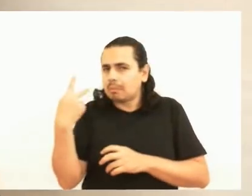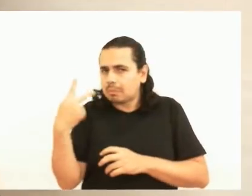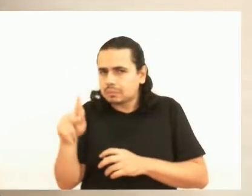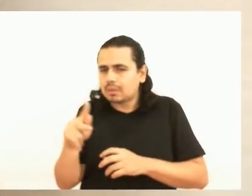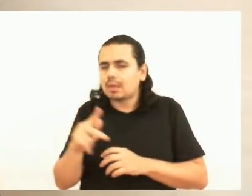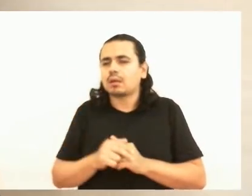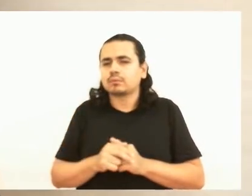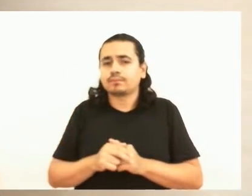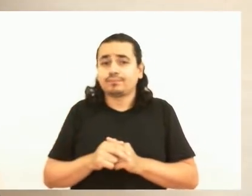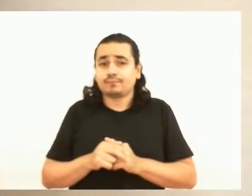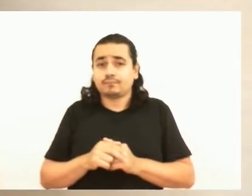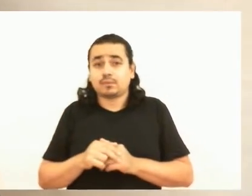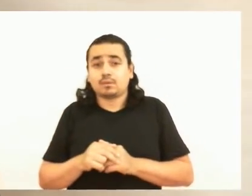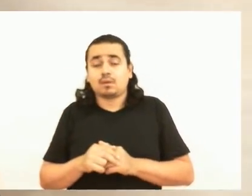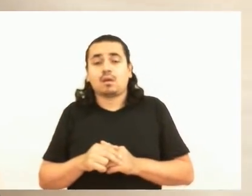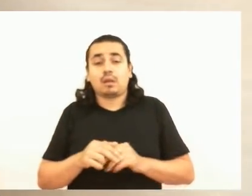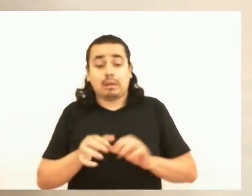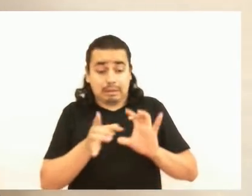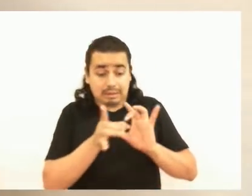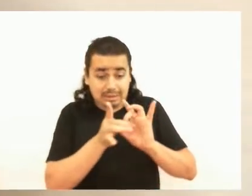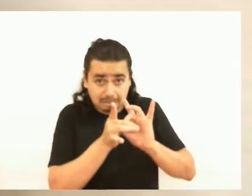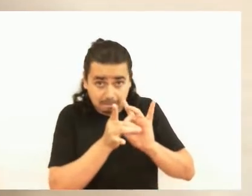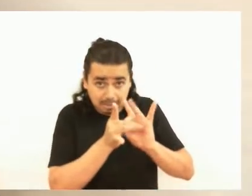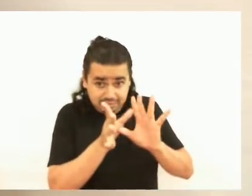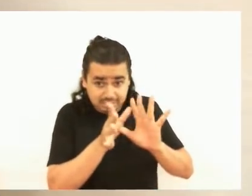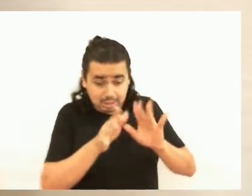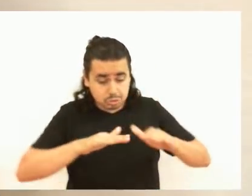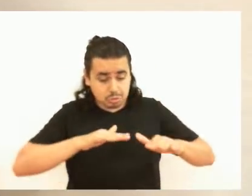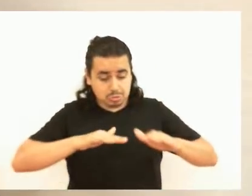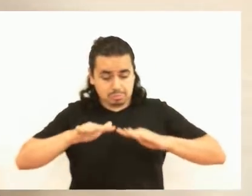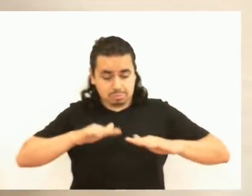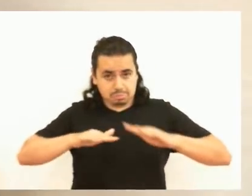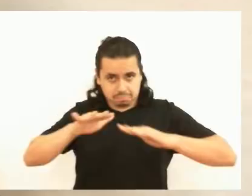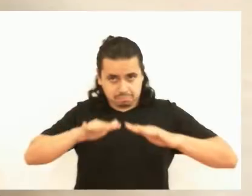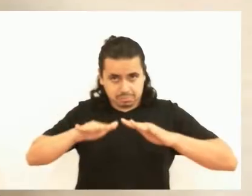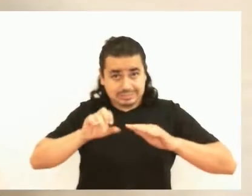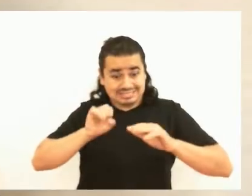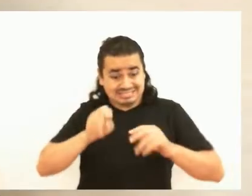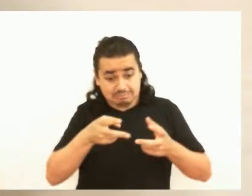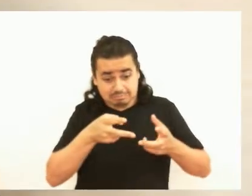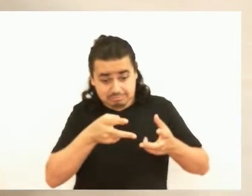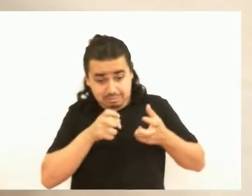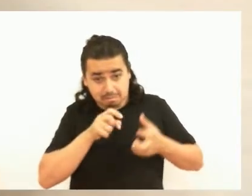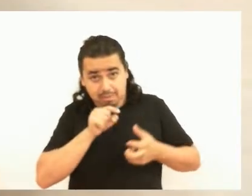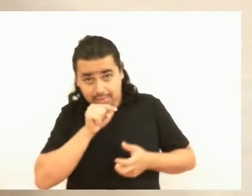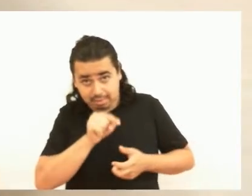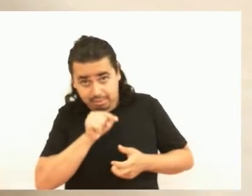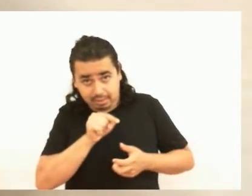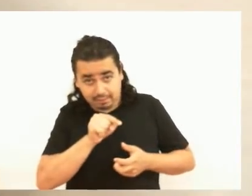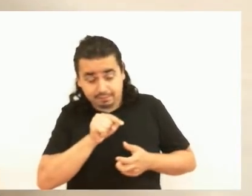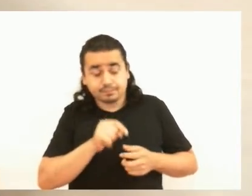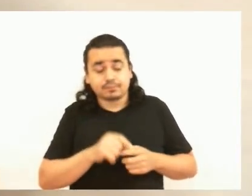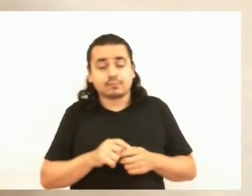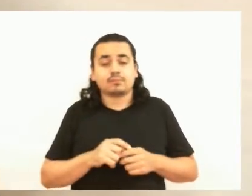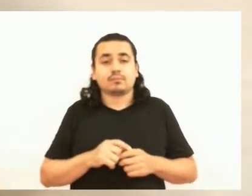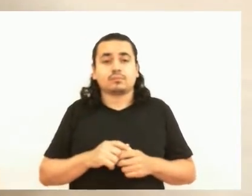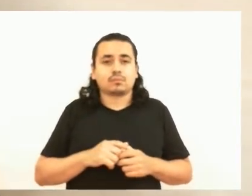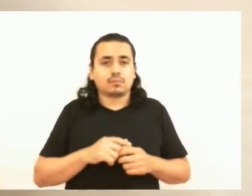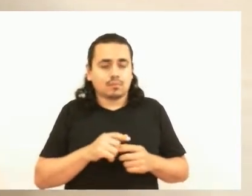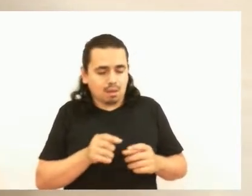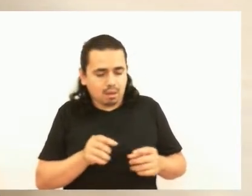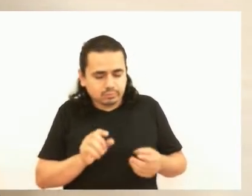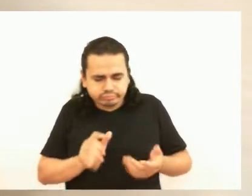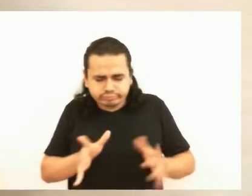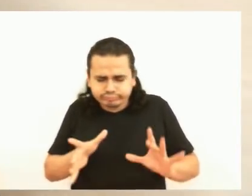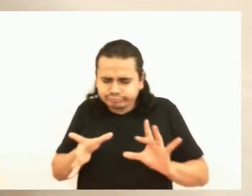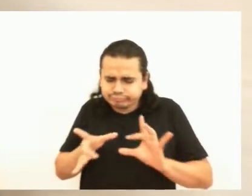que na verdade a liberdade de movimento 'nesse for ver ela está vinculada